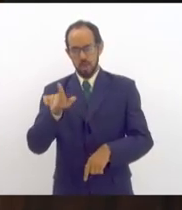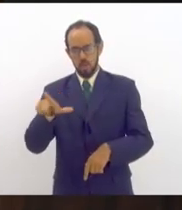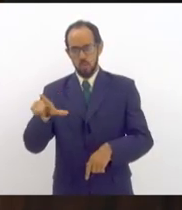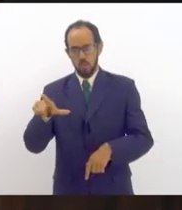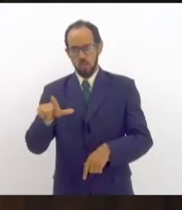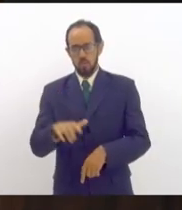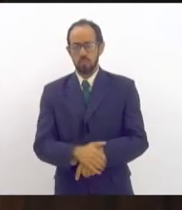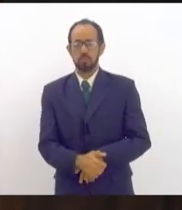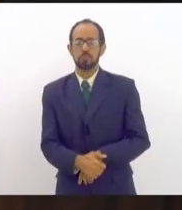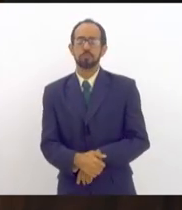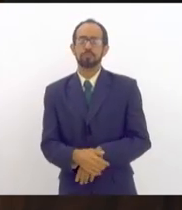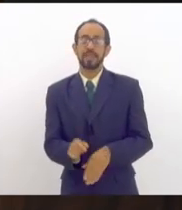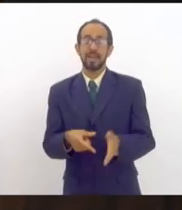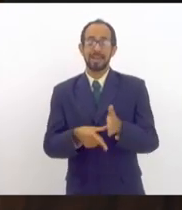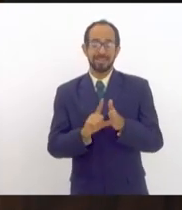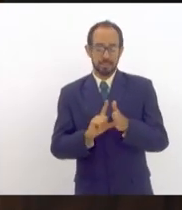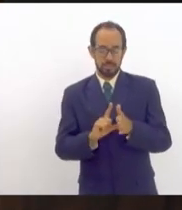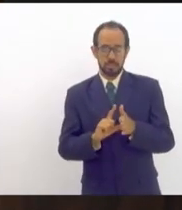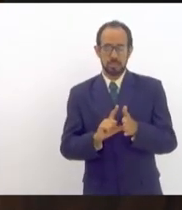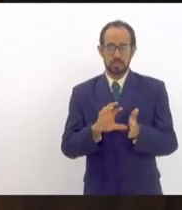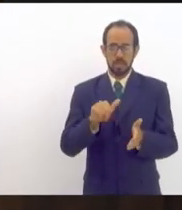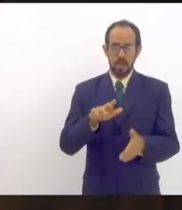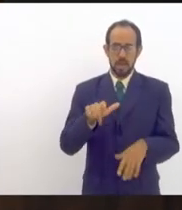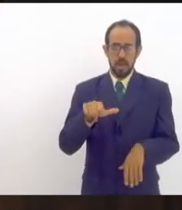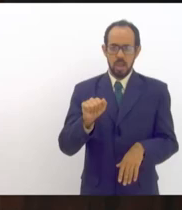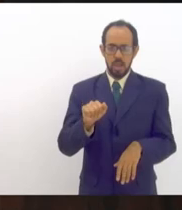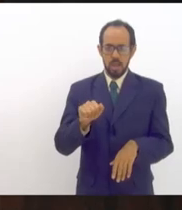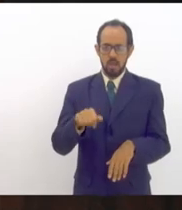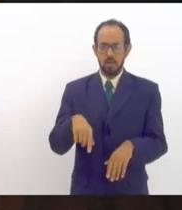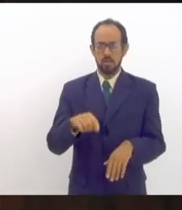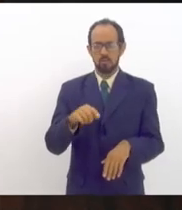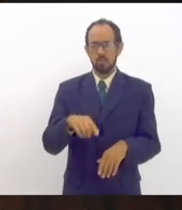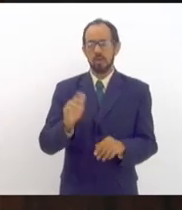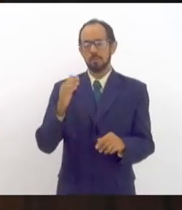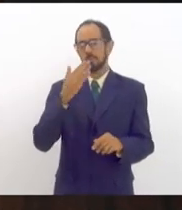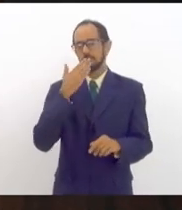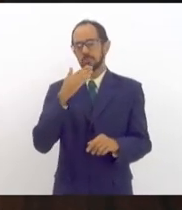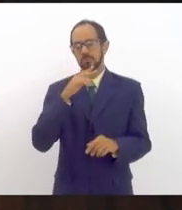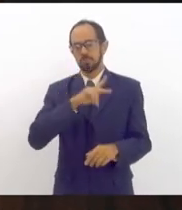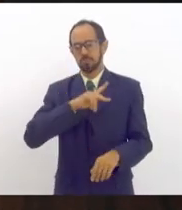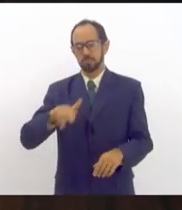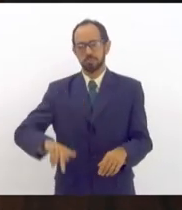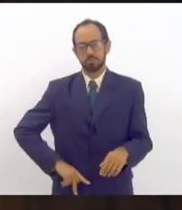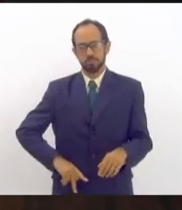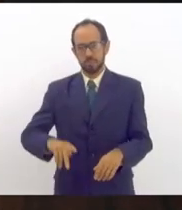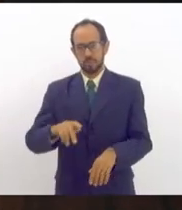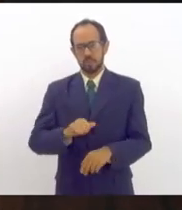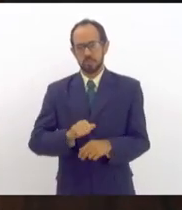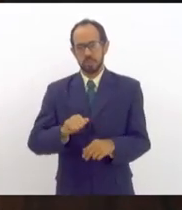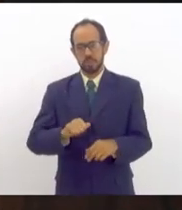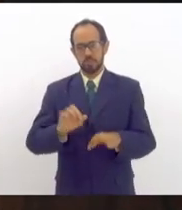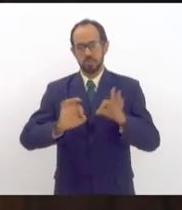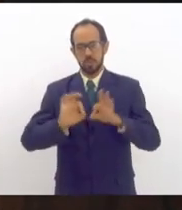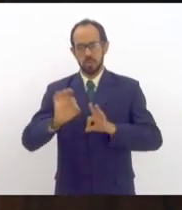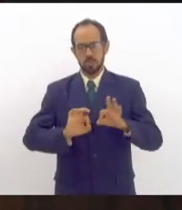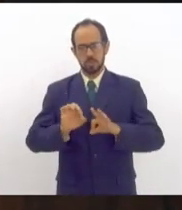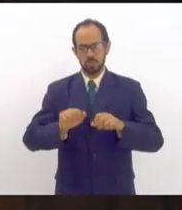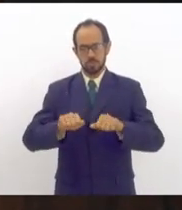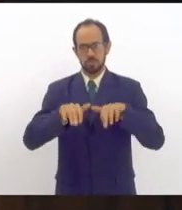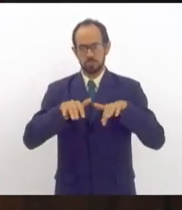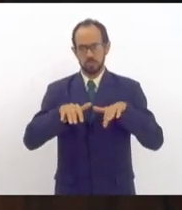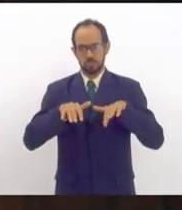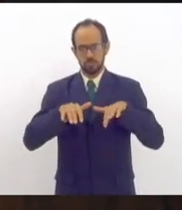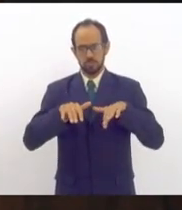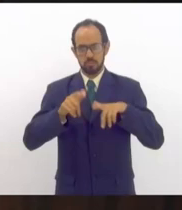falar foi instituída aqui pela pelo presidente um organização de plenário porque